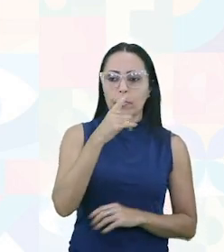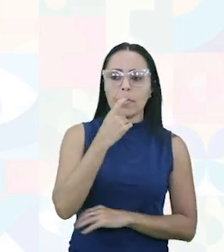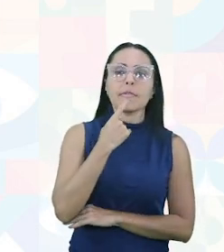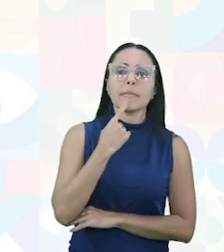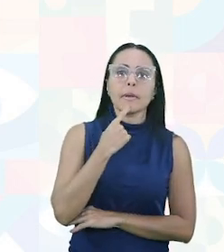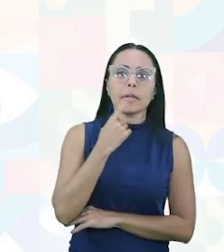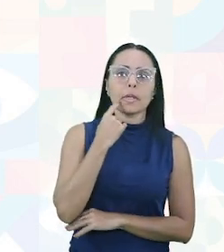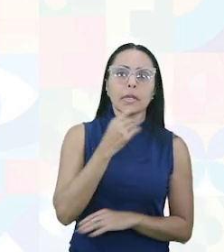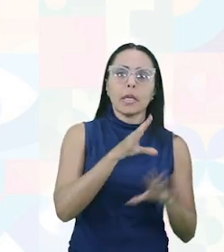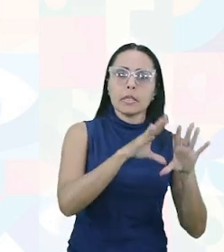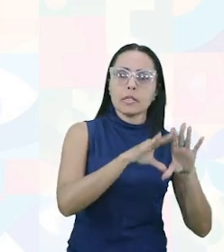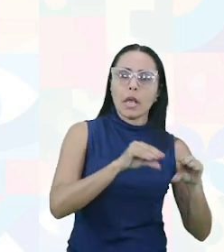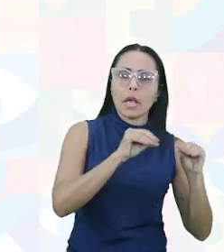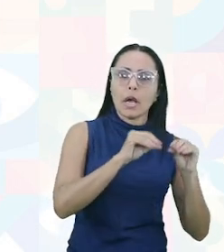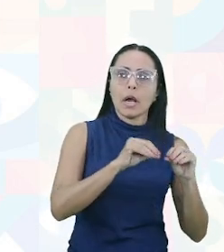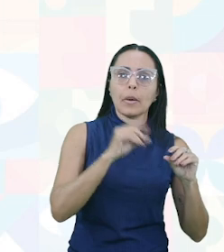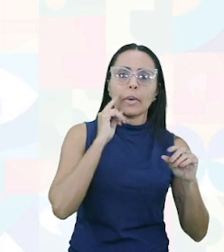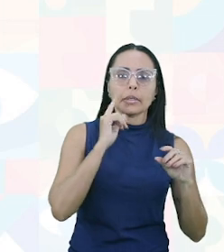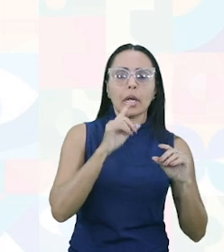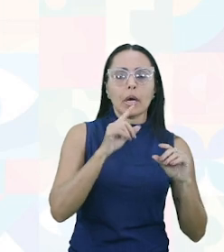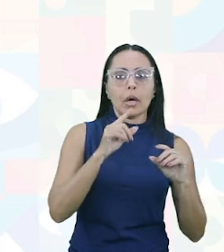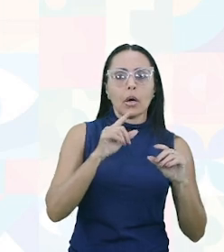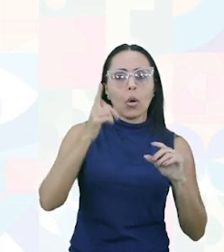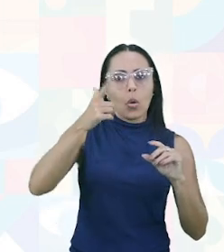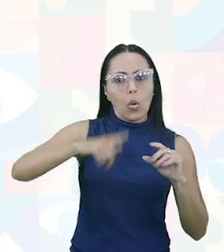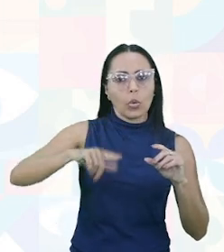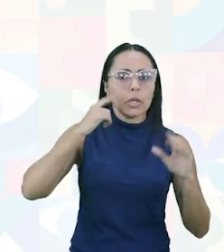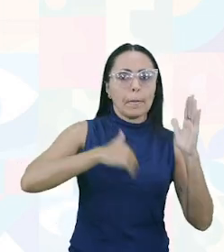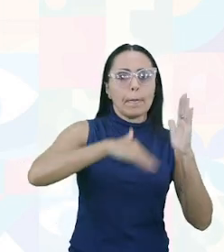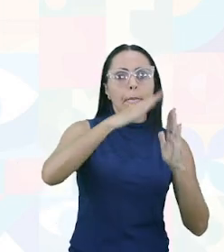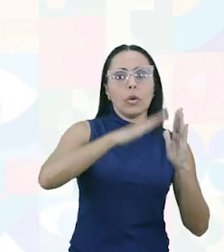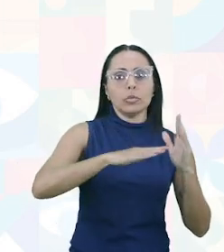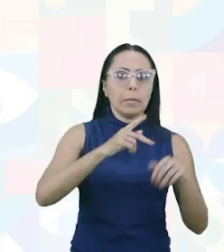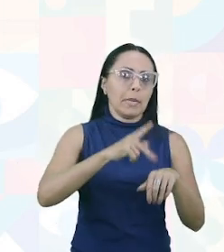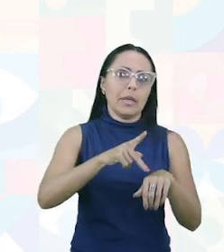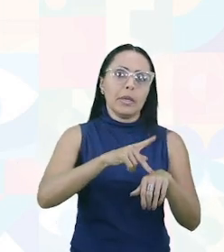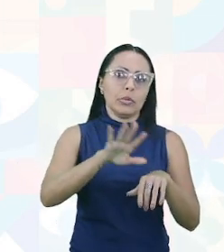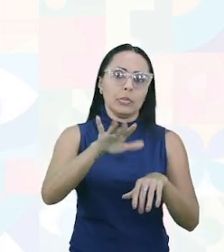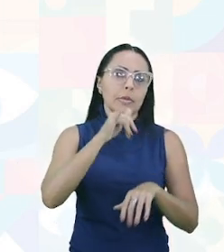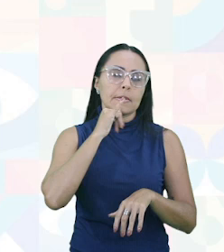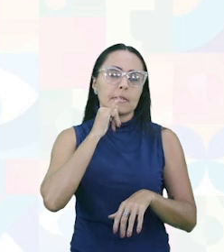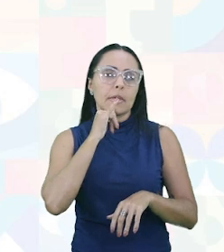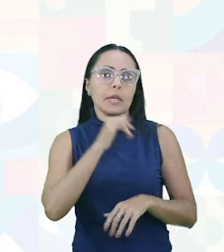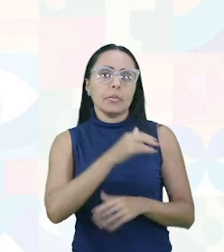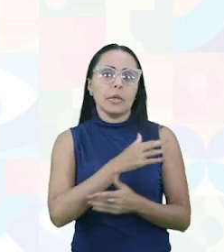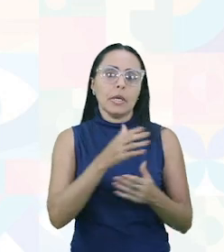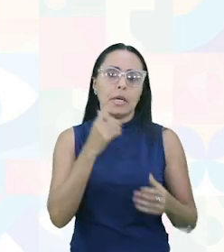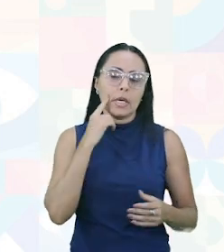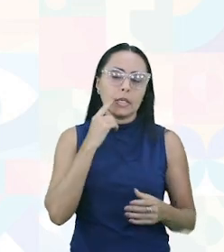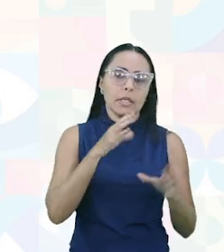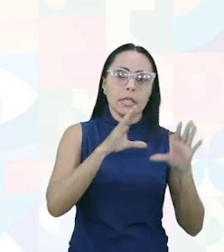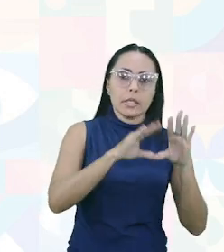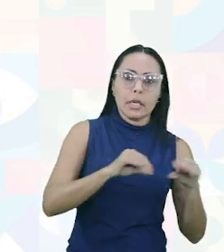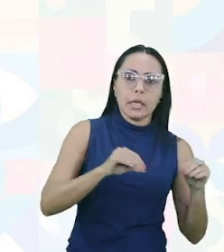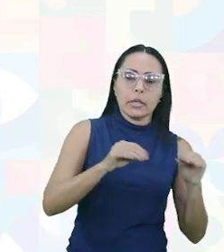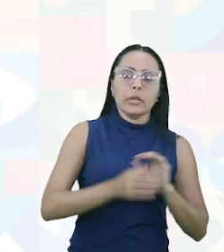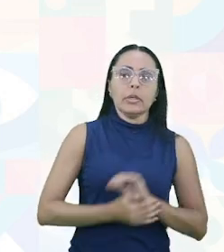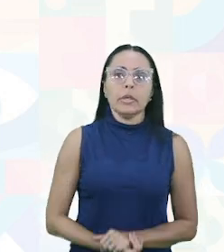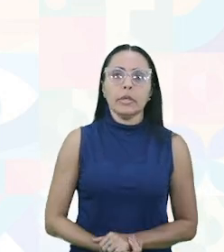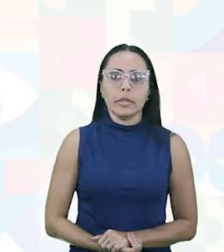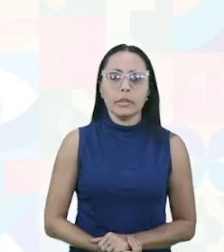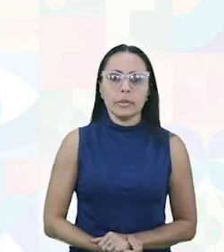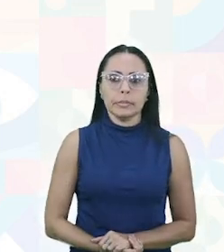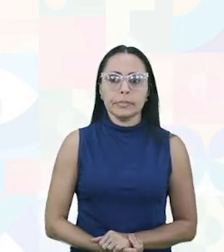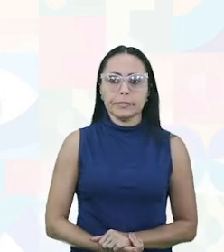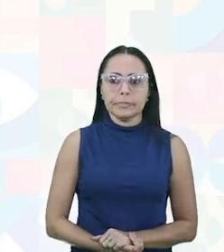uma secadinha para dar a outra mão de preto que vem por cima, por exemplo. E aí a gente seca na finalização